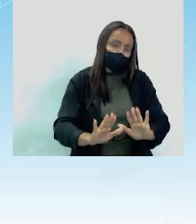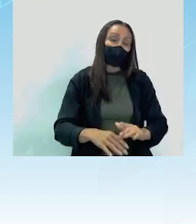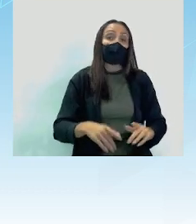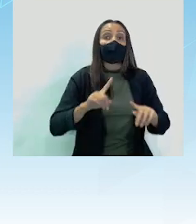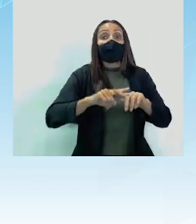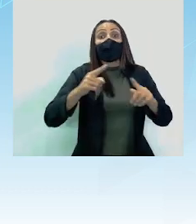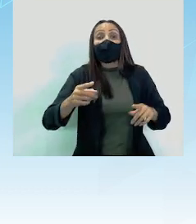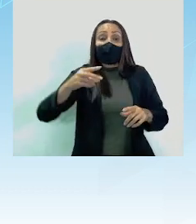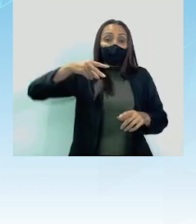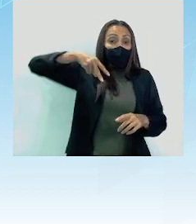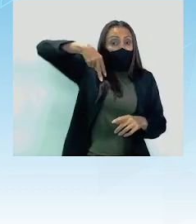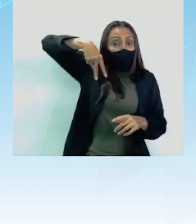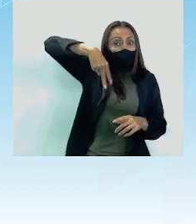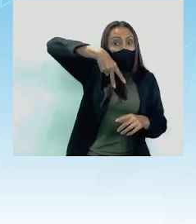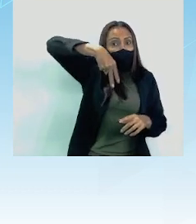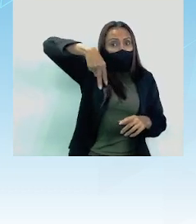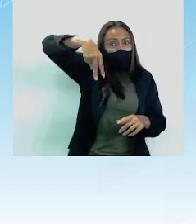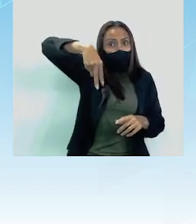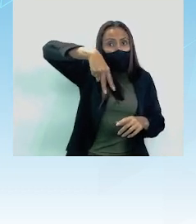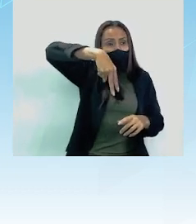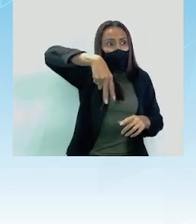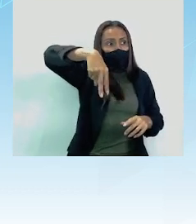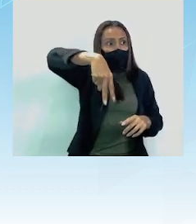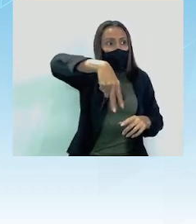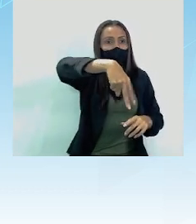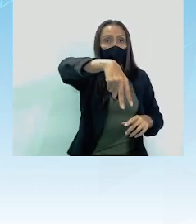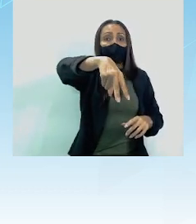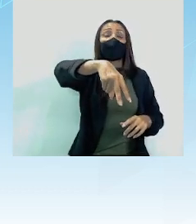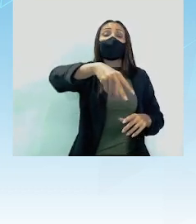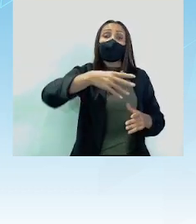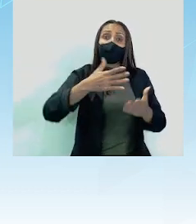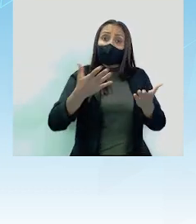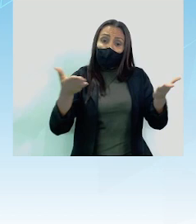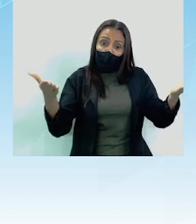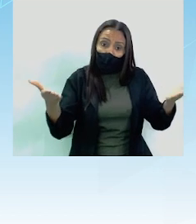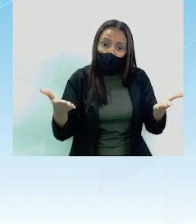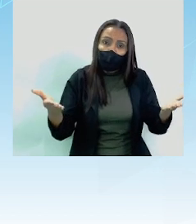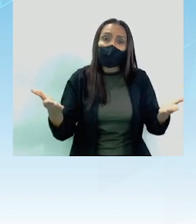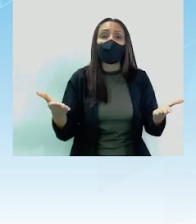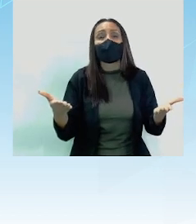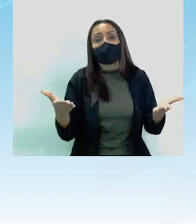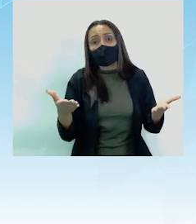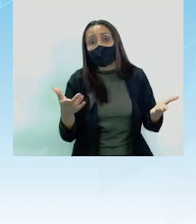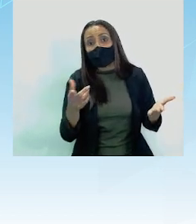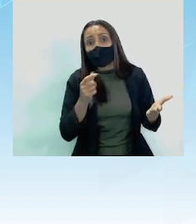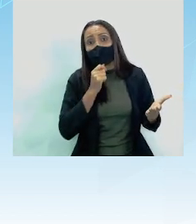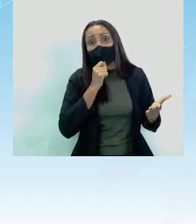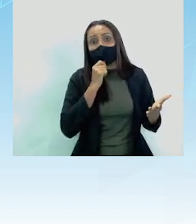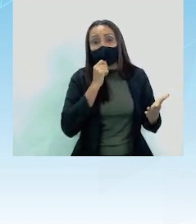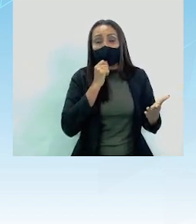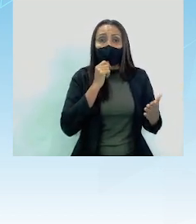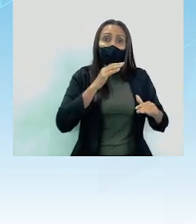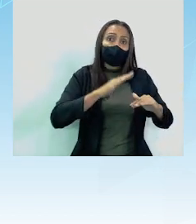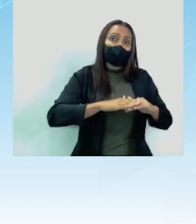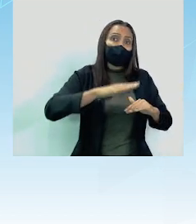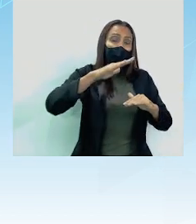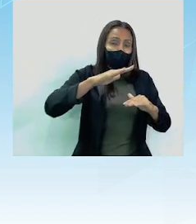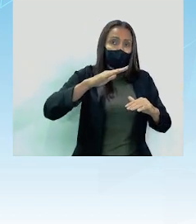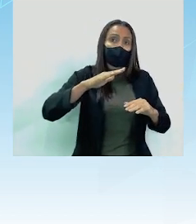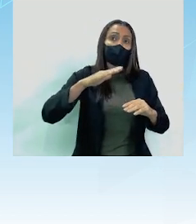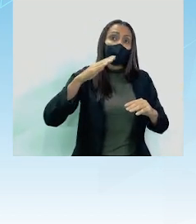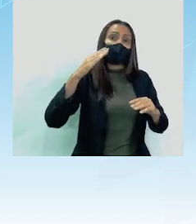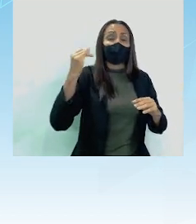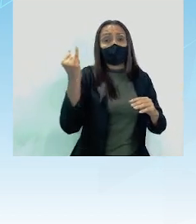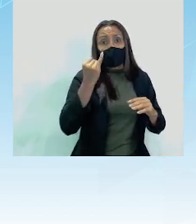o andar, né? o caminhar por aí, pela rua, ela é hoje ainda o nosso maior meio de deslocamento, né? Muitos vão